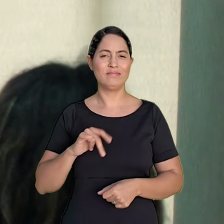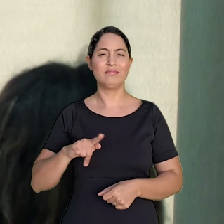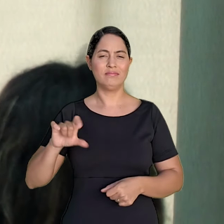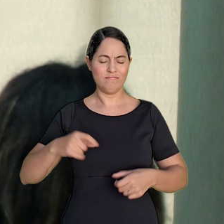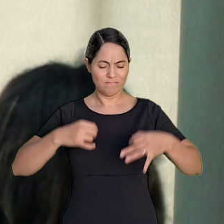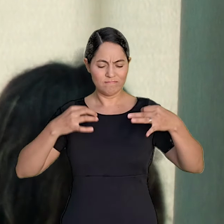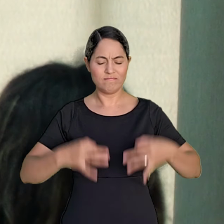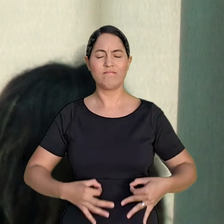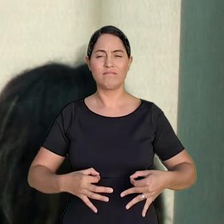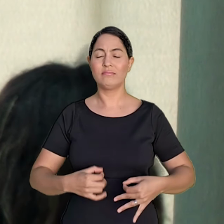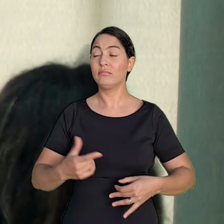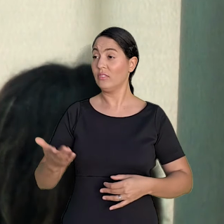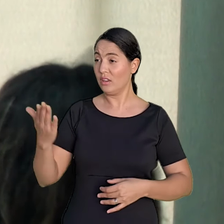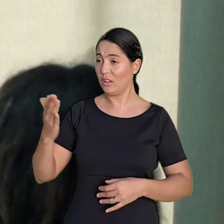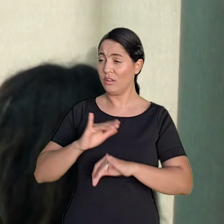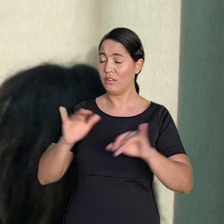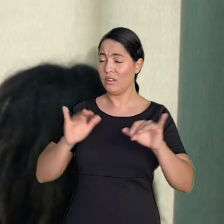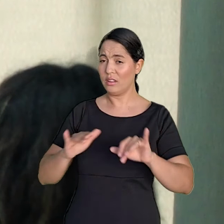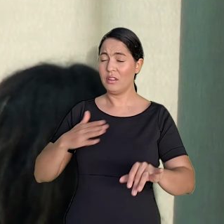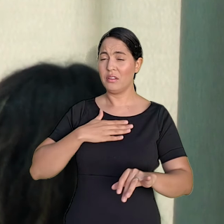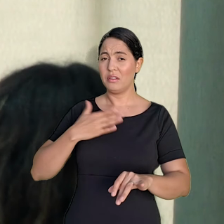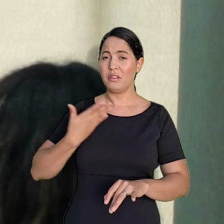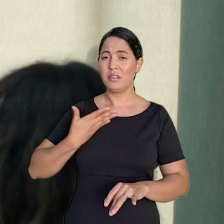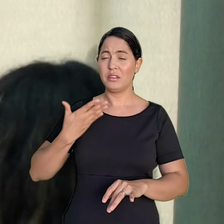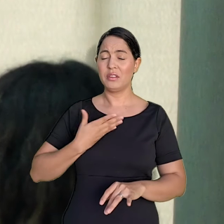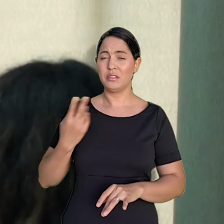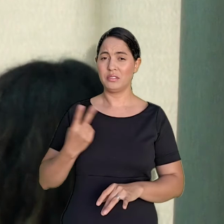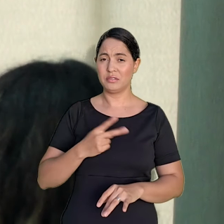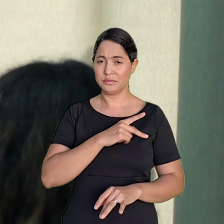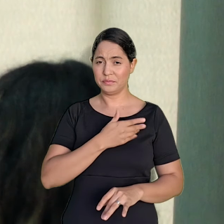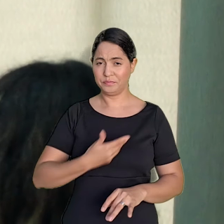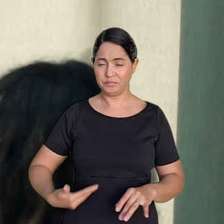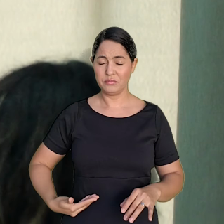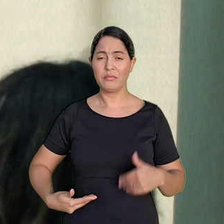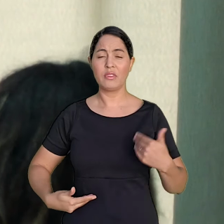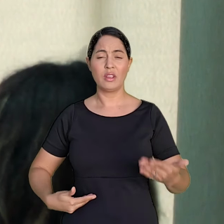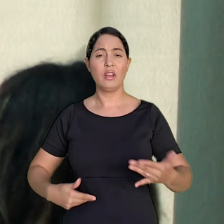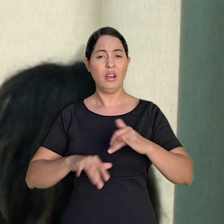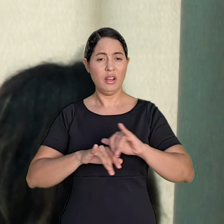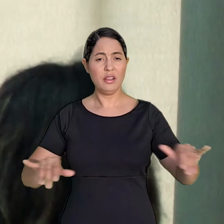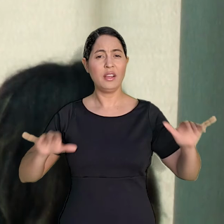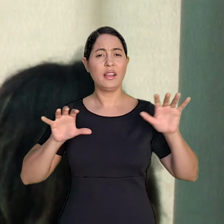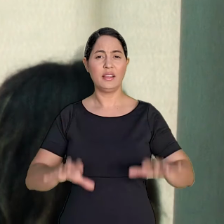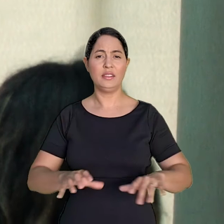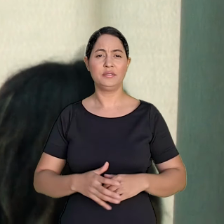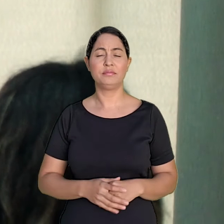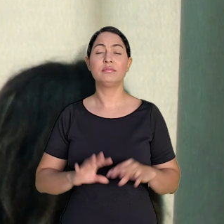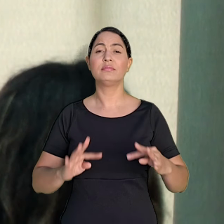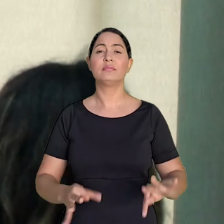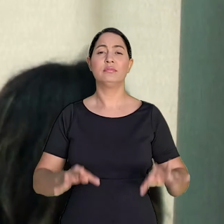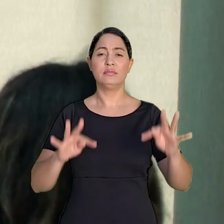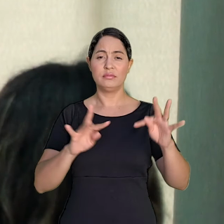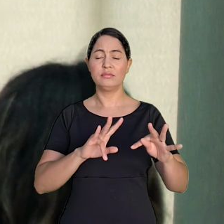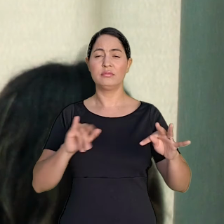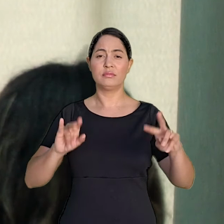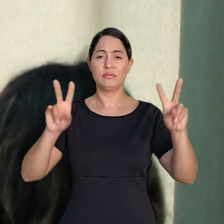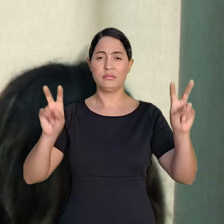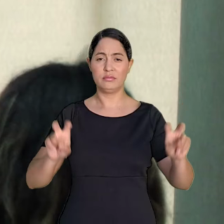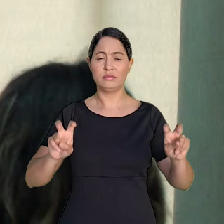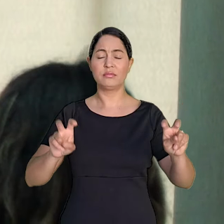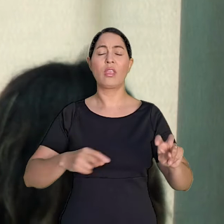E era sobre isso que ele falava, meu querido vice-governador. A mensagem será esta: a tecnologia dará o